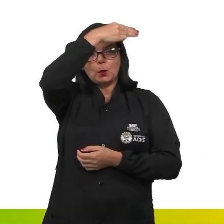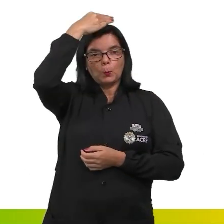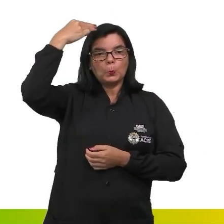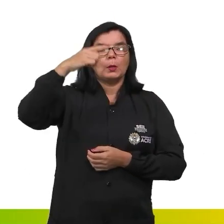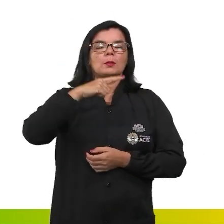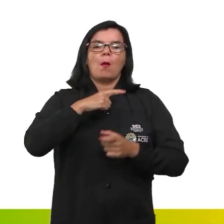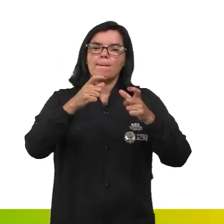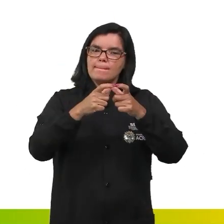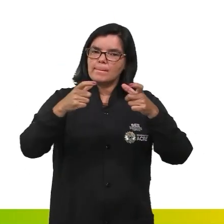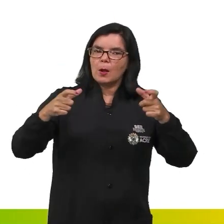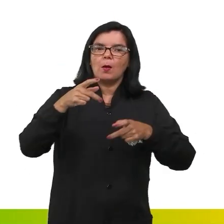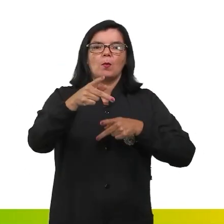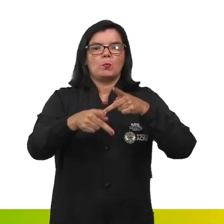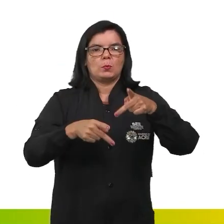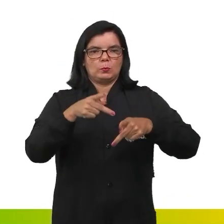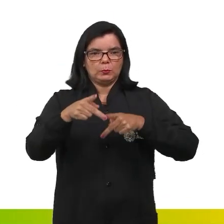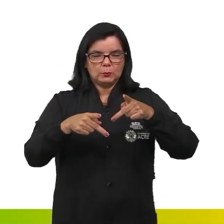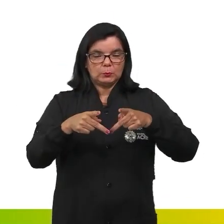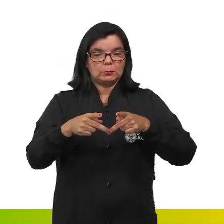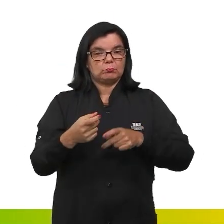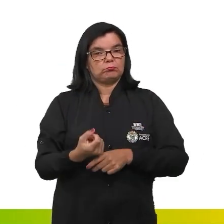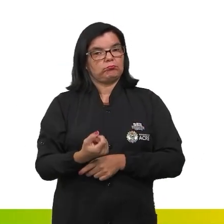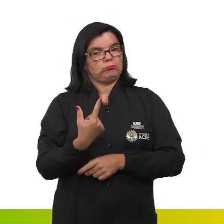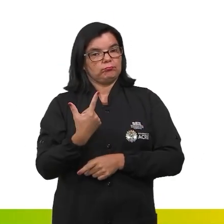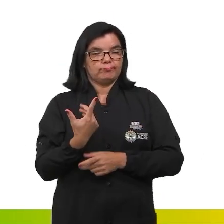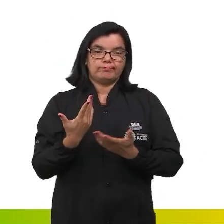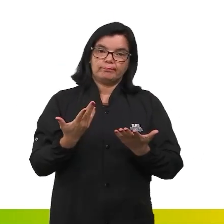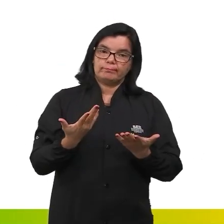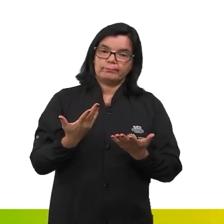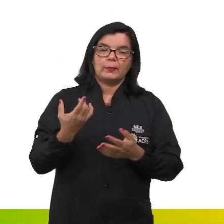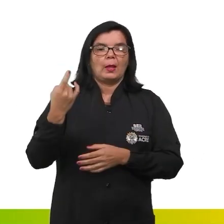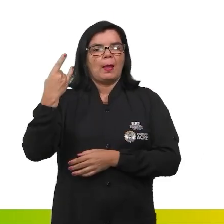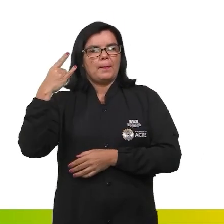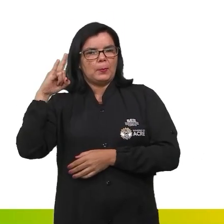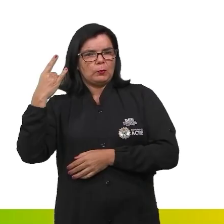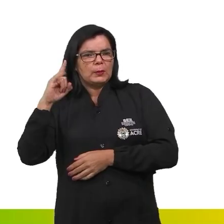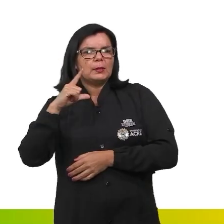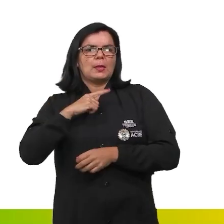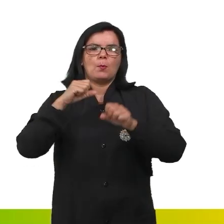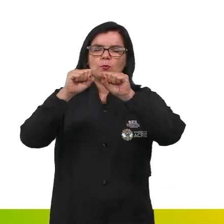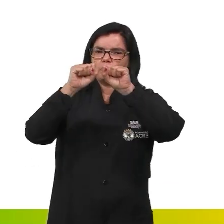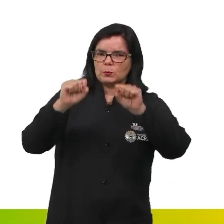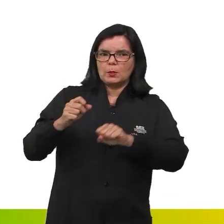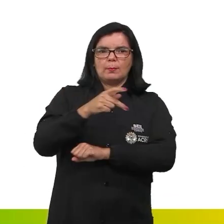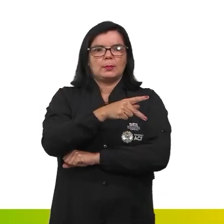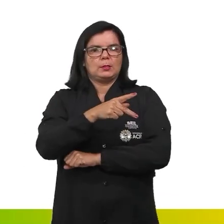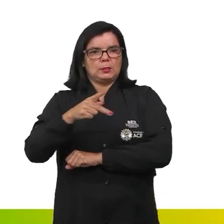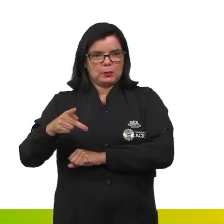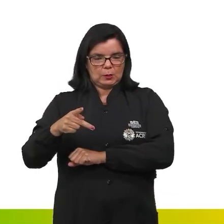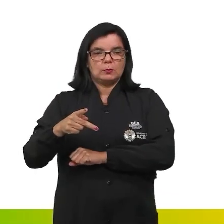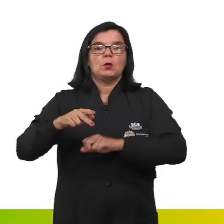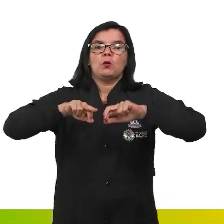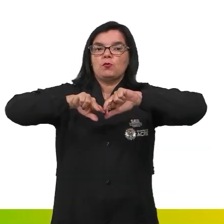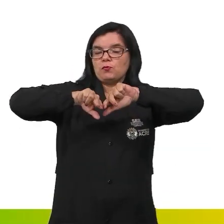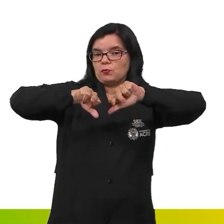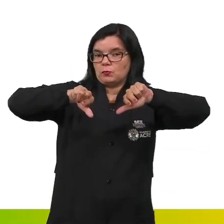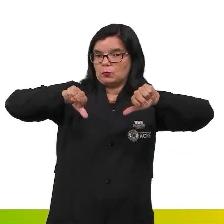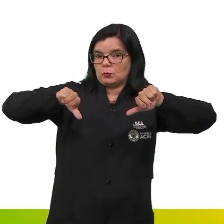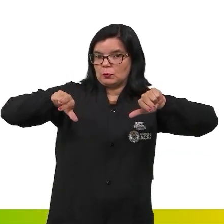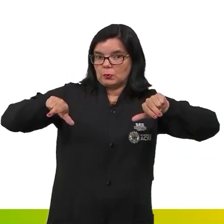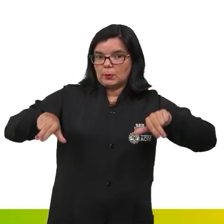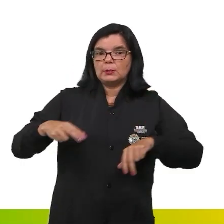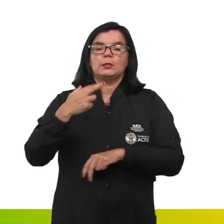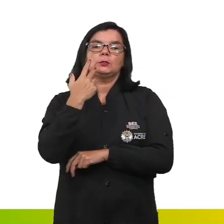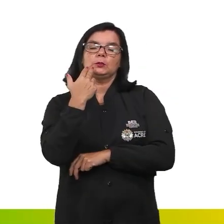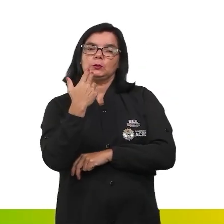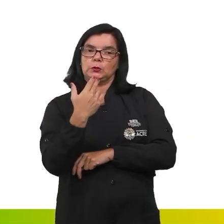México possui a maior população. Opa, o México, população, né? A Bolívia tem um sistema presidencialista, ok. E